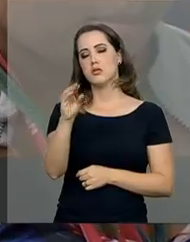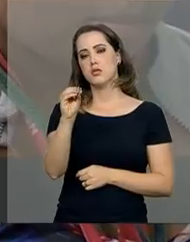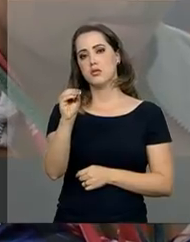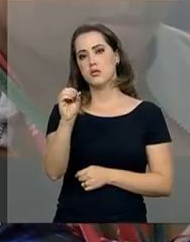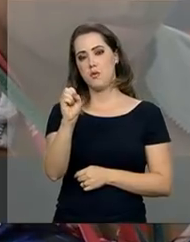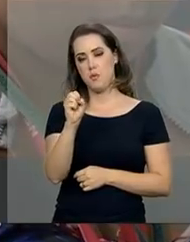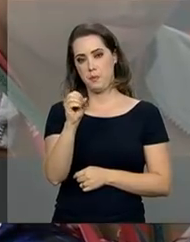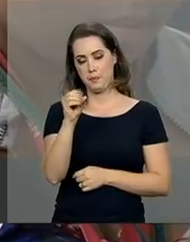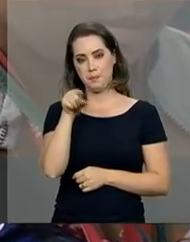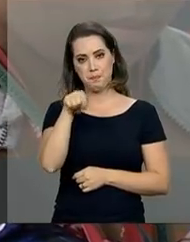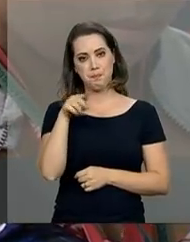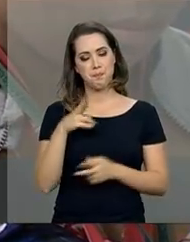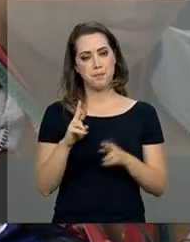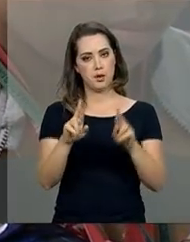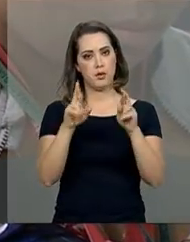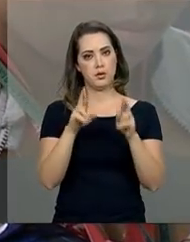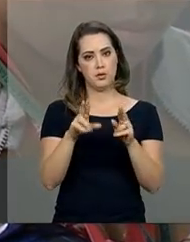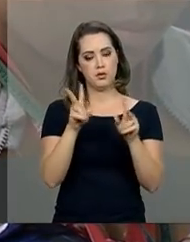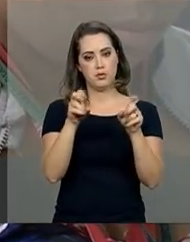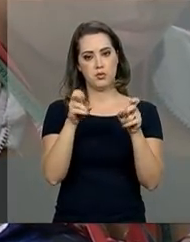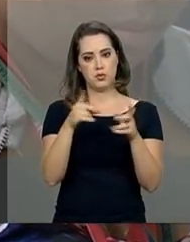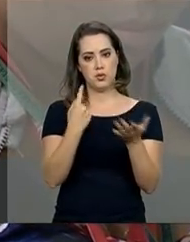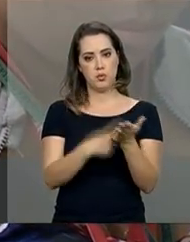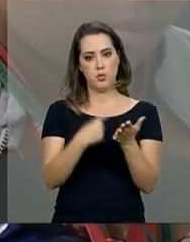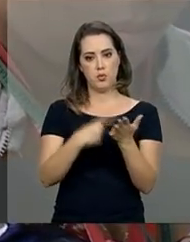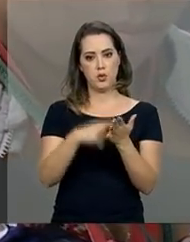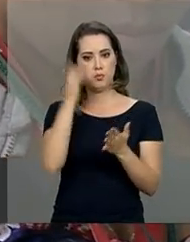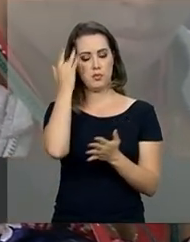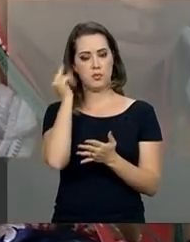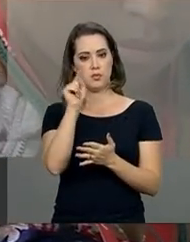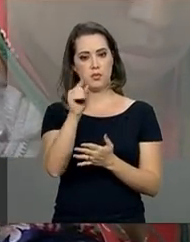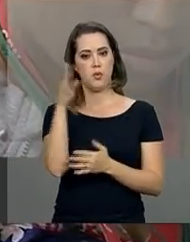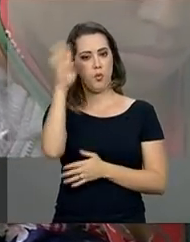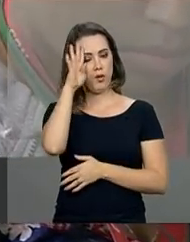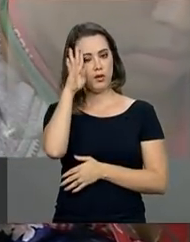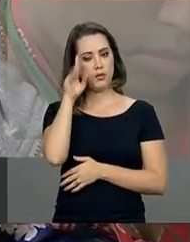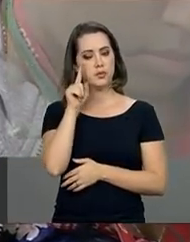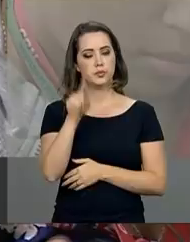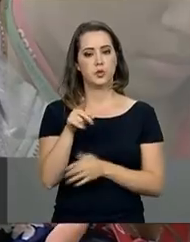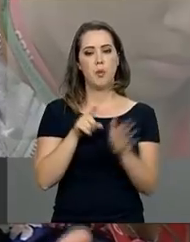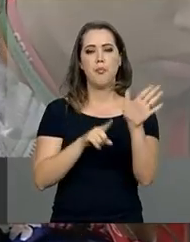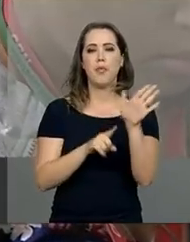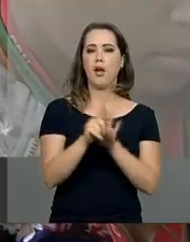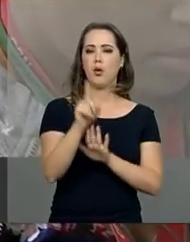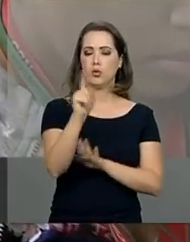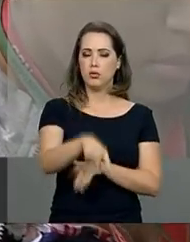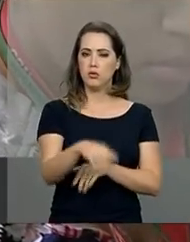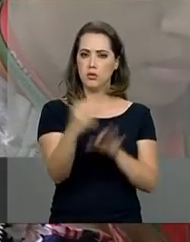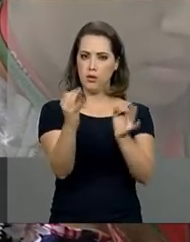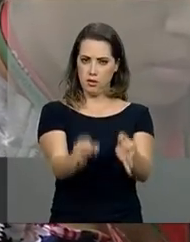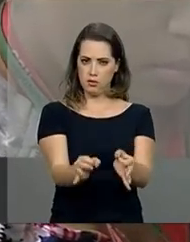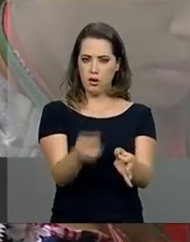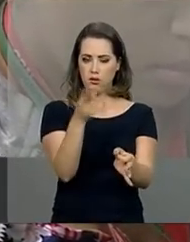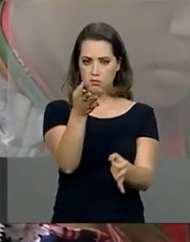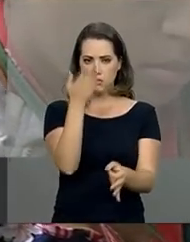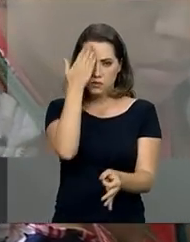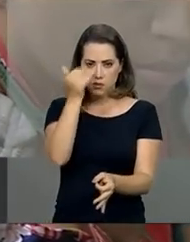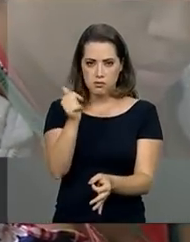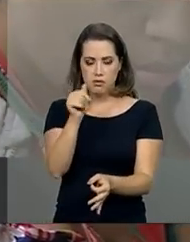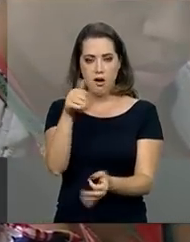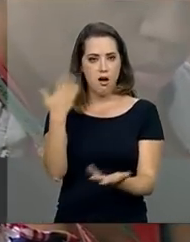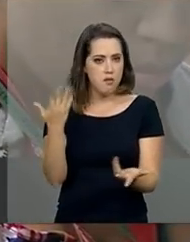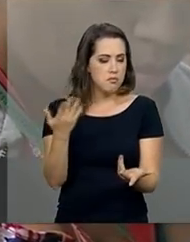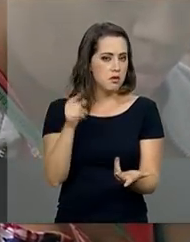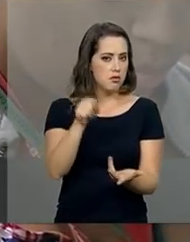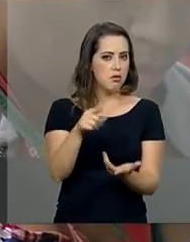seja pautado para a sessão de amanhã é quarta-feira ele pergunta se está em mente o senhor tem de pautar